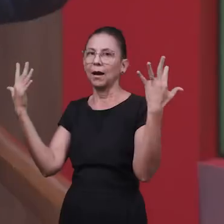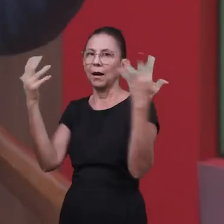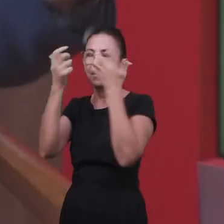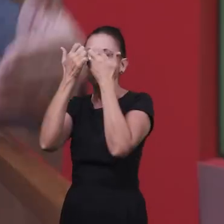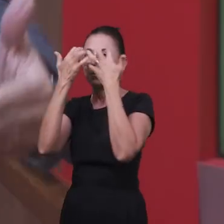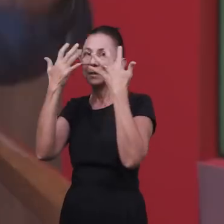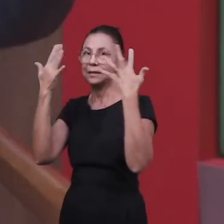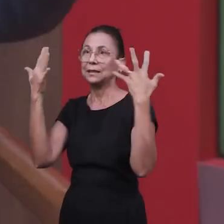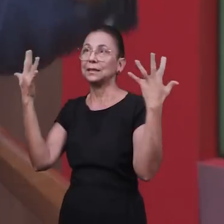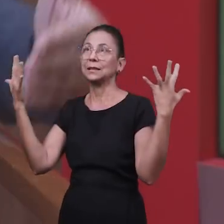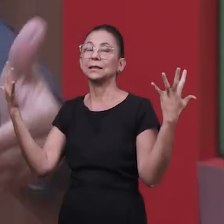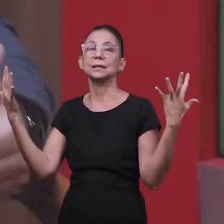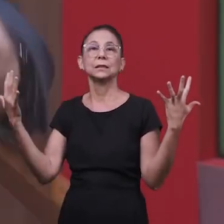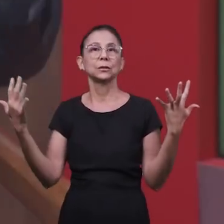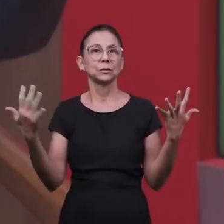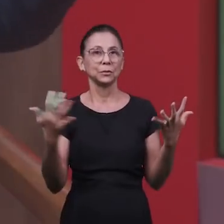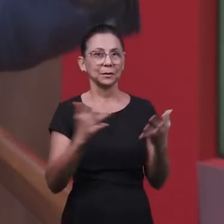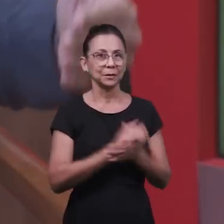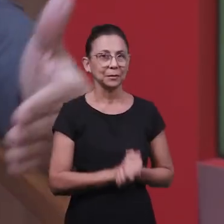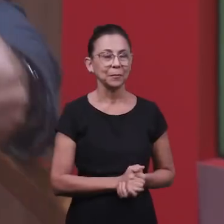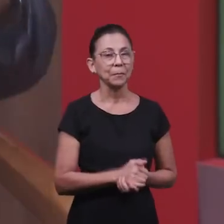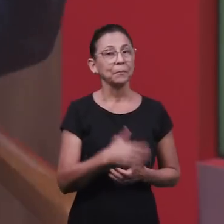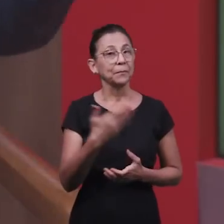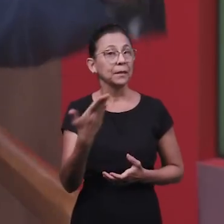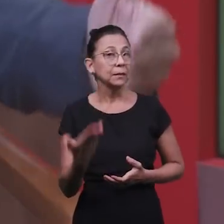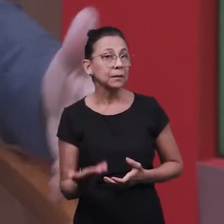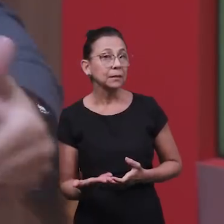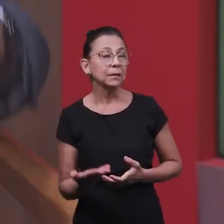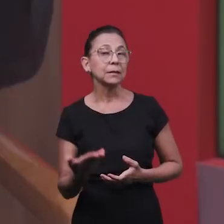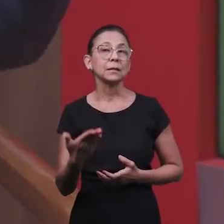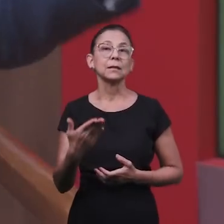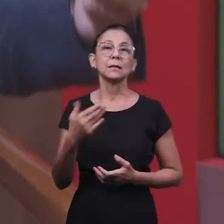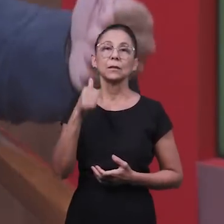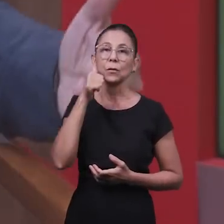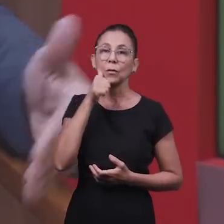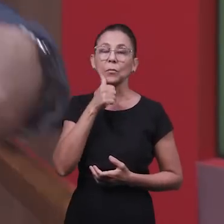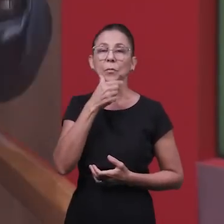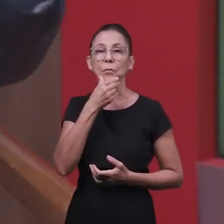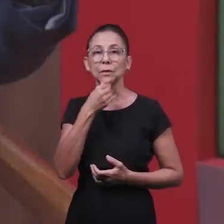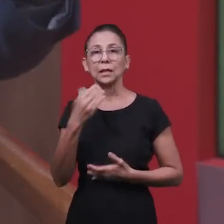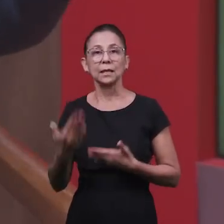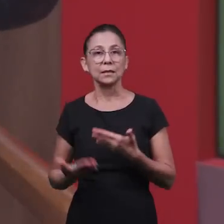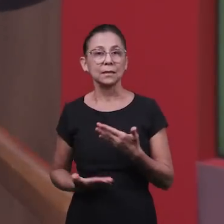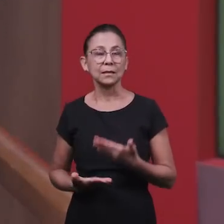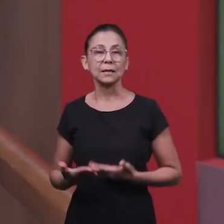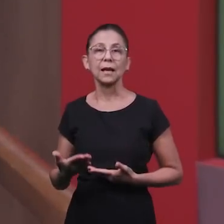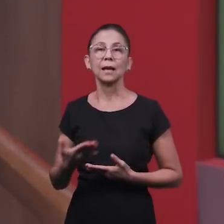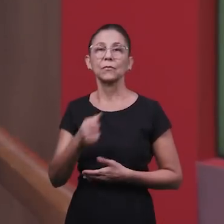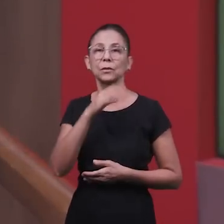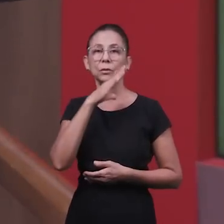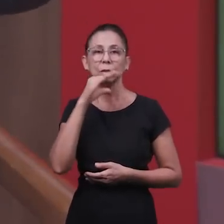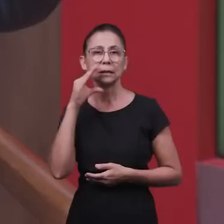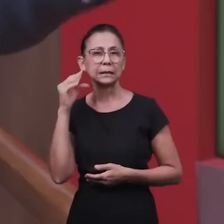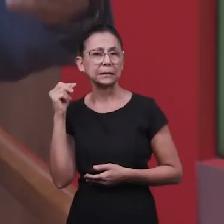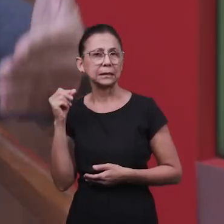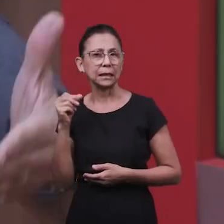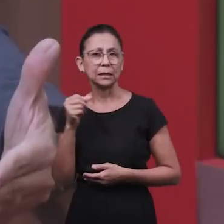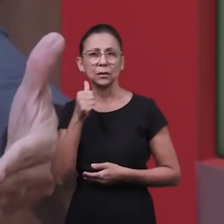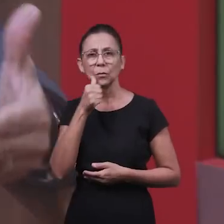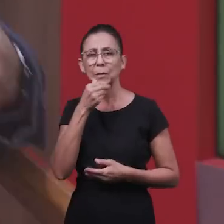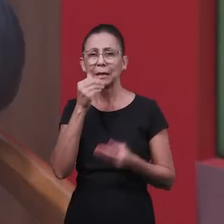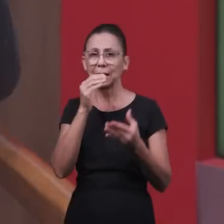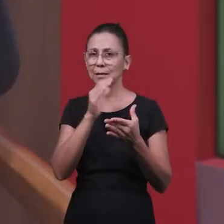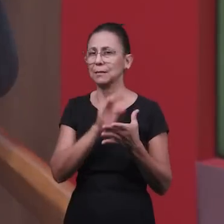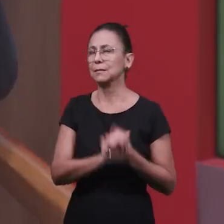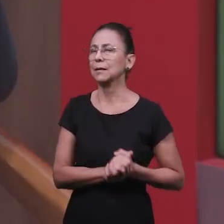na presença do seu servo de Deus, a serva, o jovem, o adolescente, o casal, que está de verdade na presença